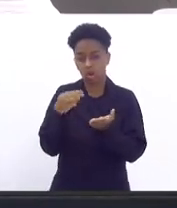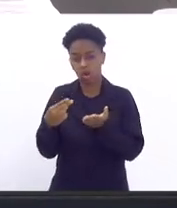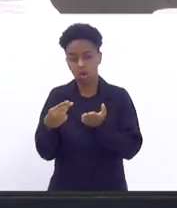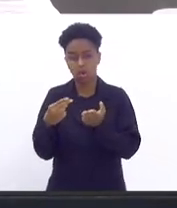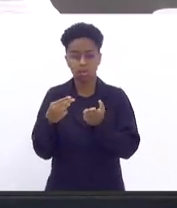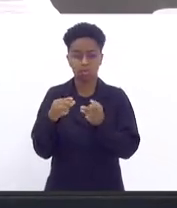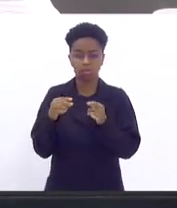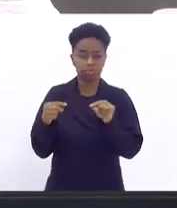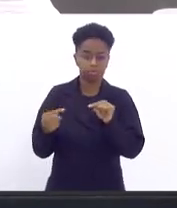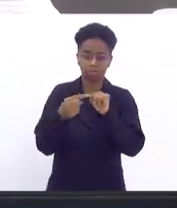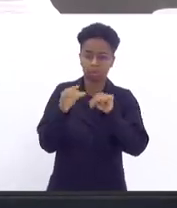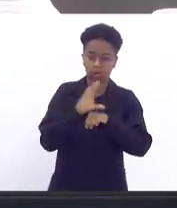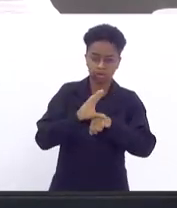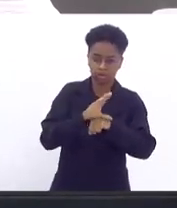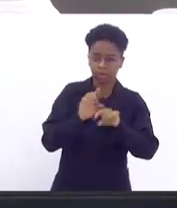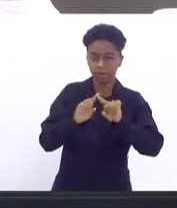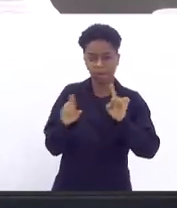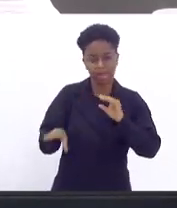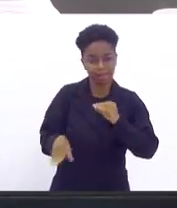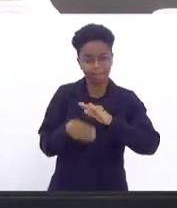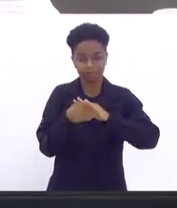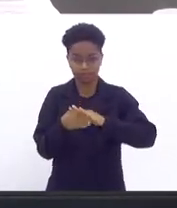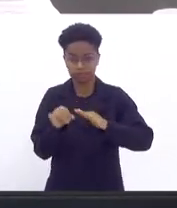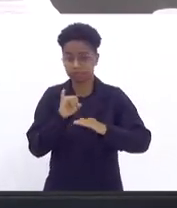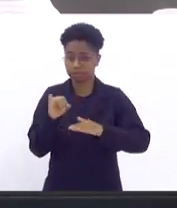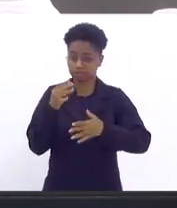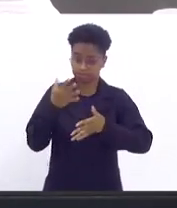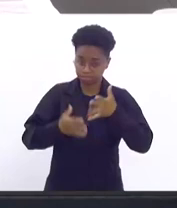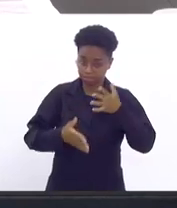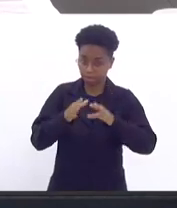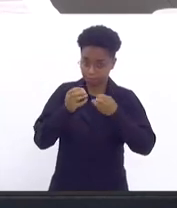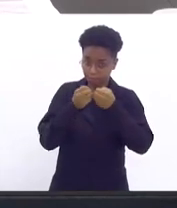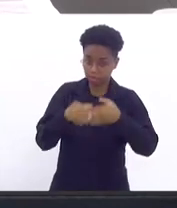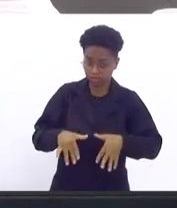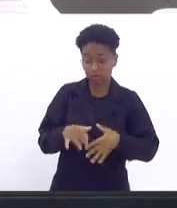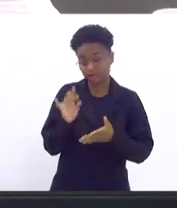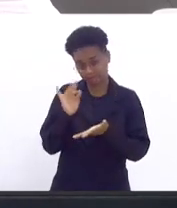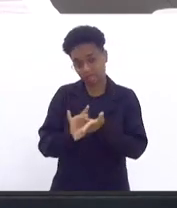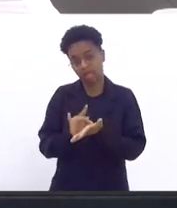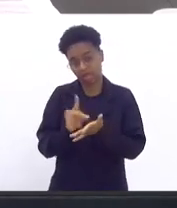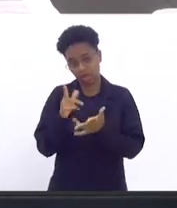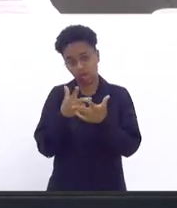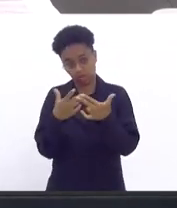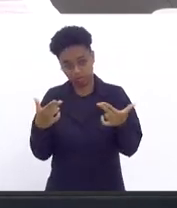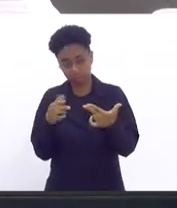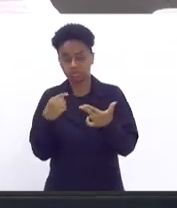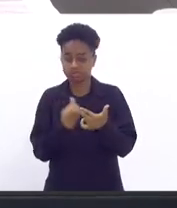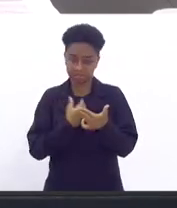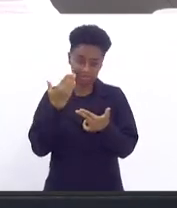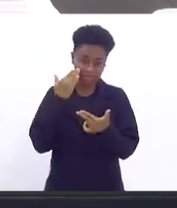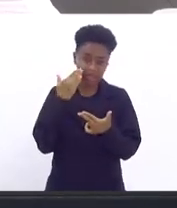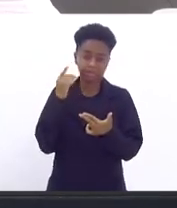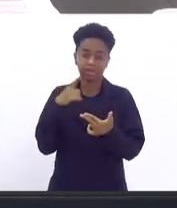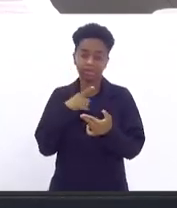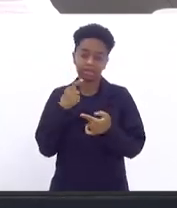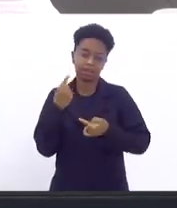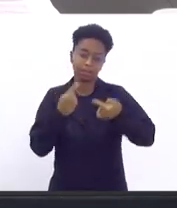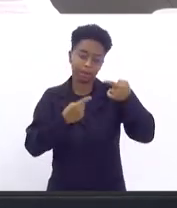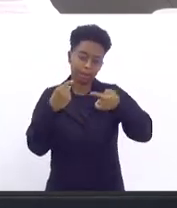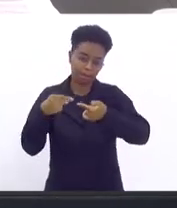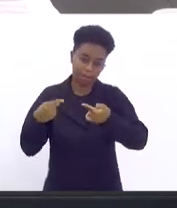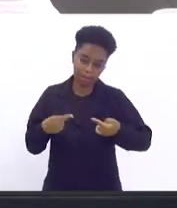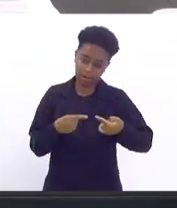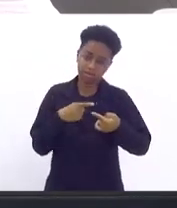com emenda enfim quando você dá prejudicabilidade realmente é algo que a gente sabe que entre os nossos pares causa